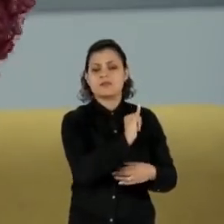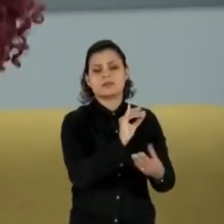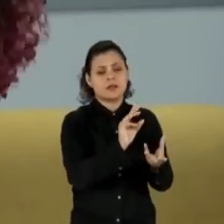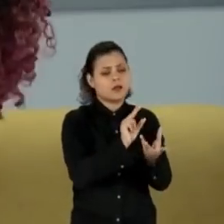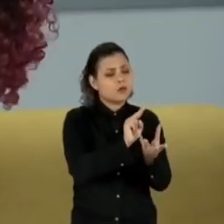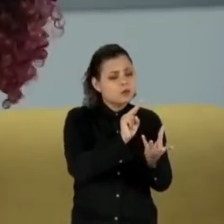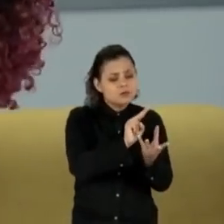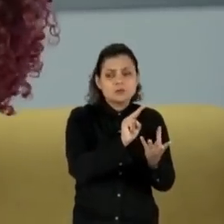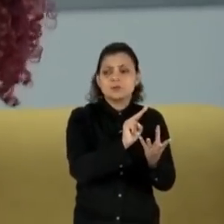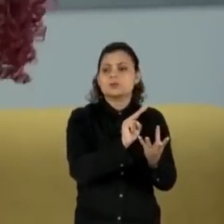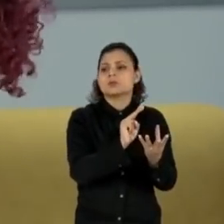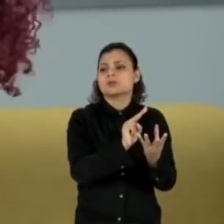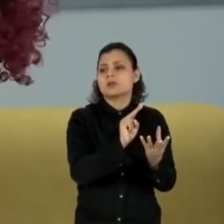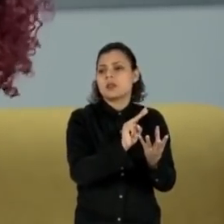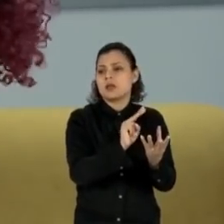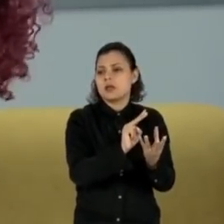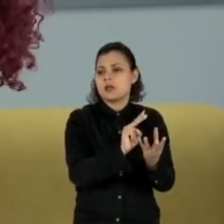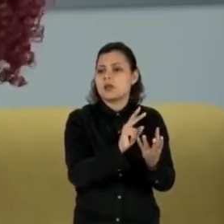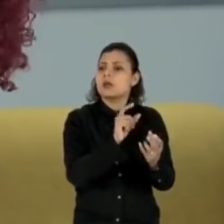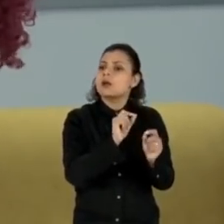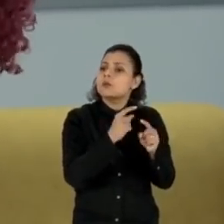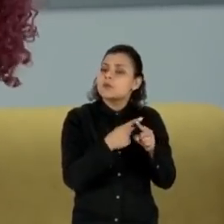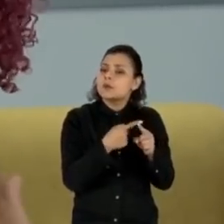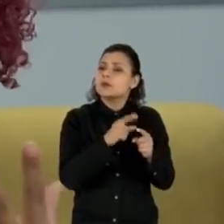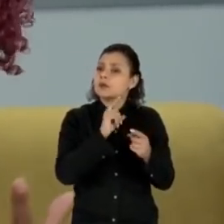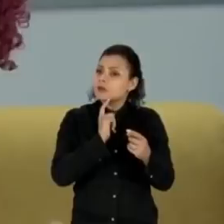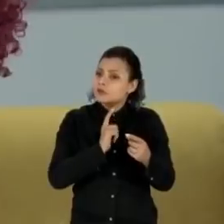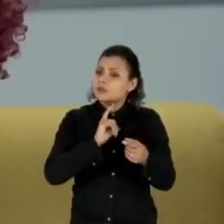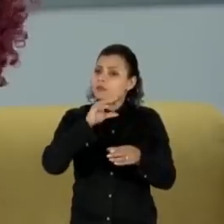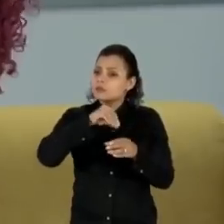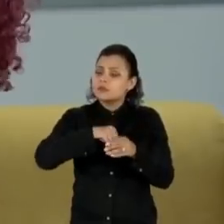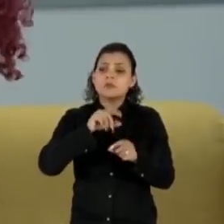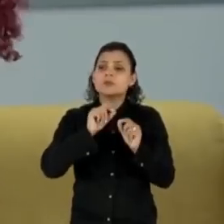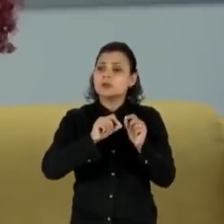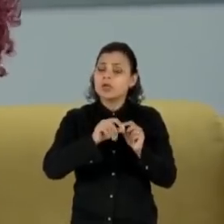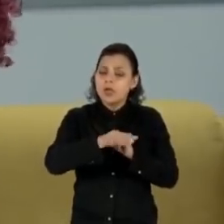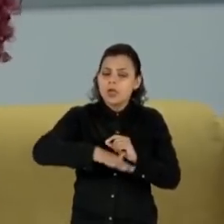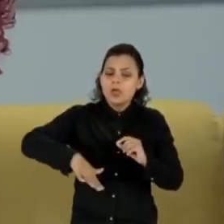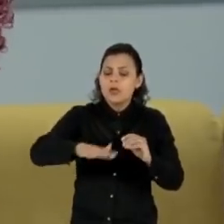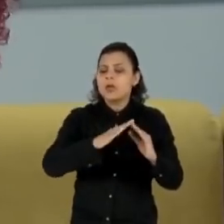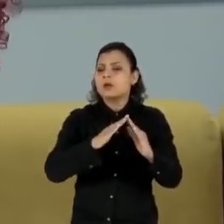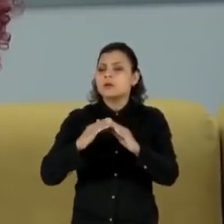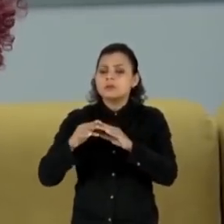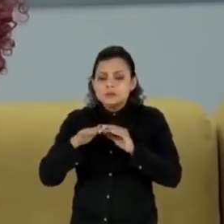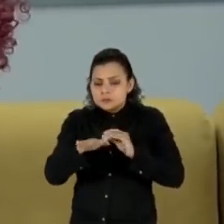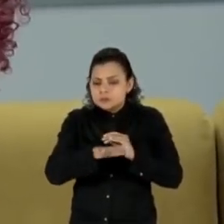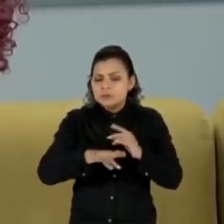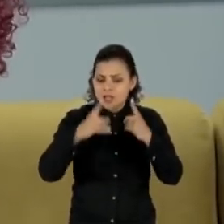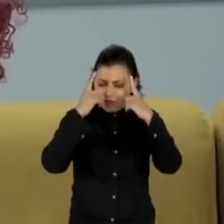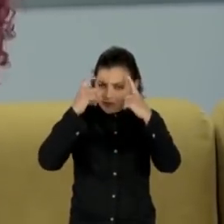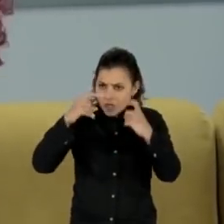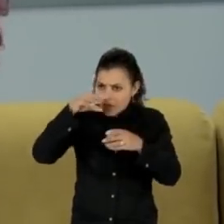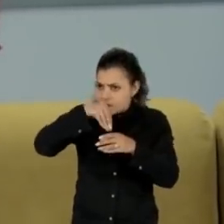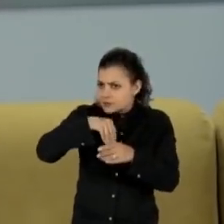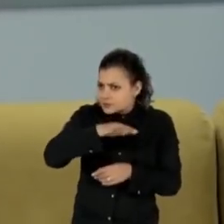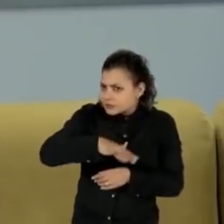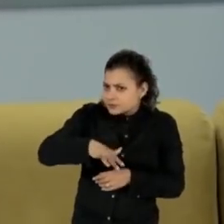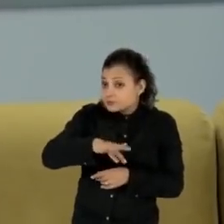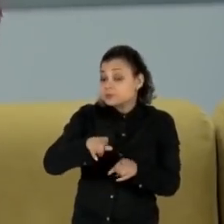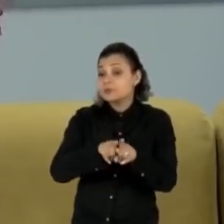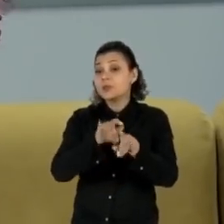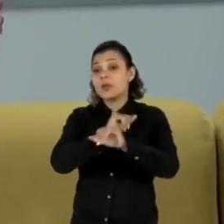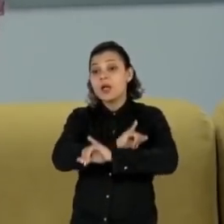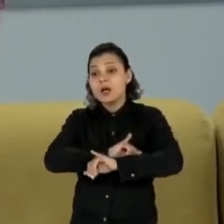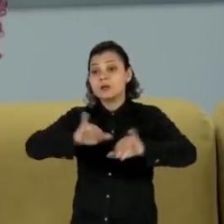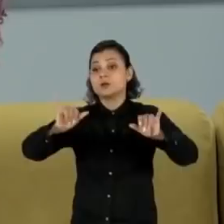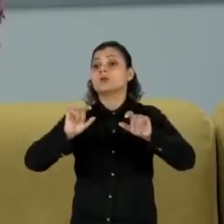tutelar né notificar para inclusive gerar dados sobre a região no que diz respeito à violência sexuais e também